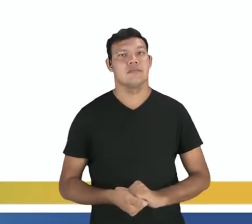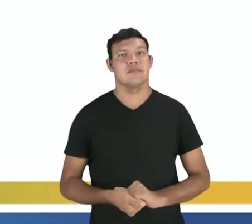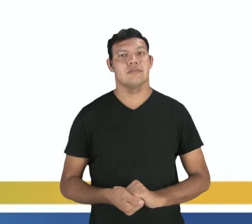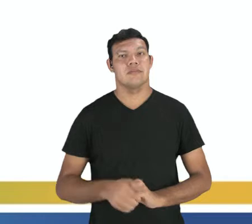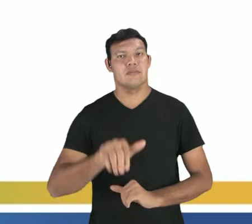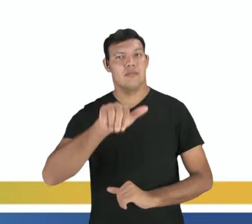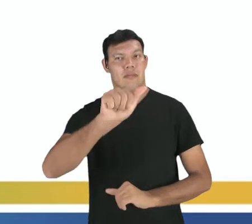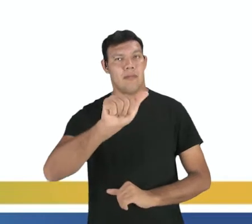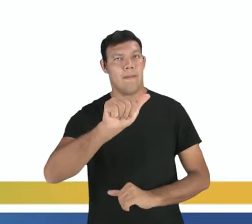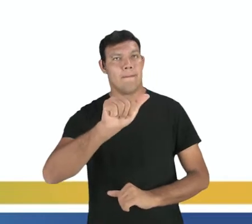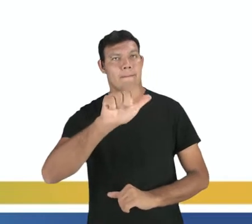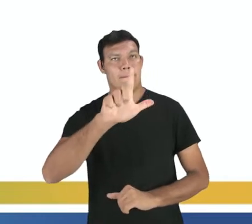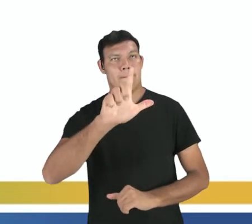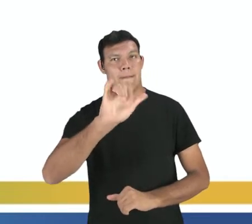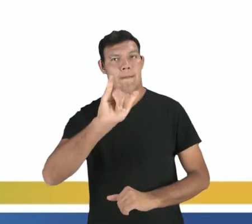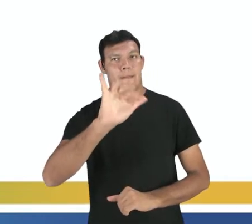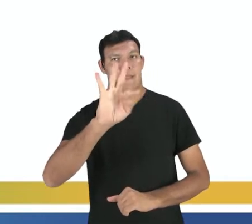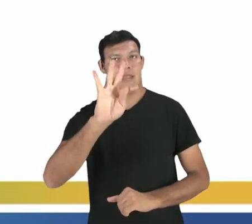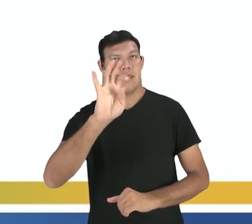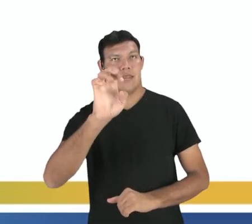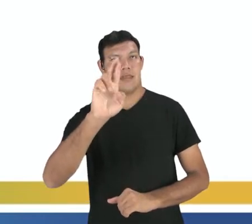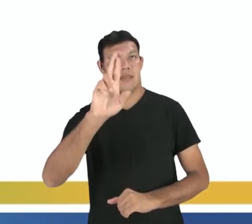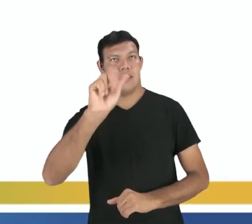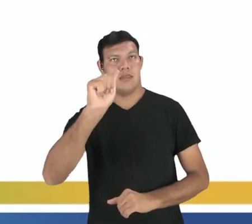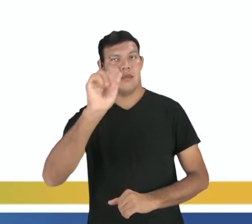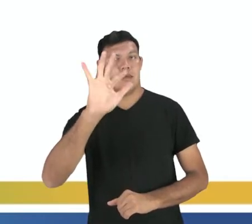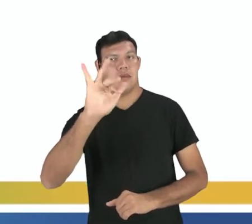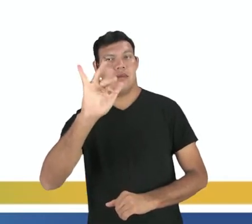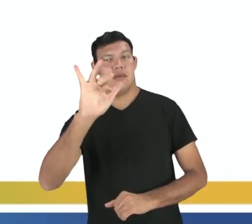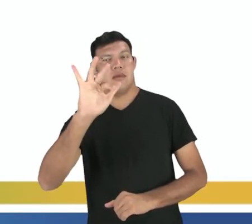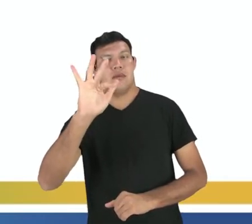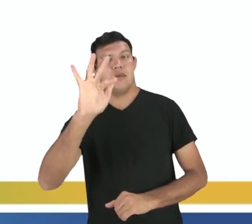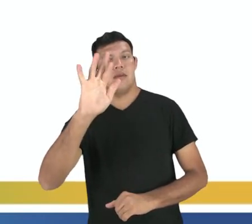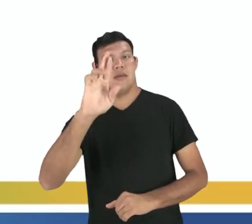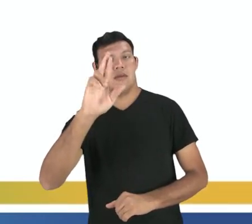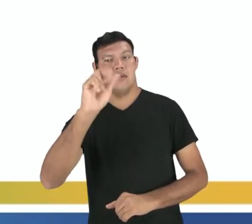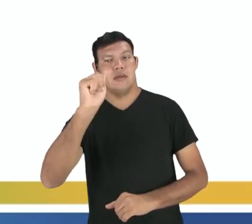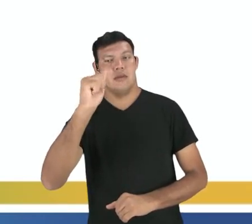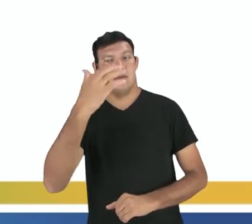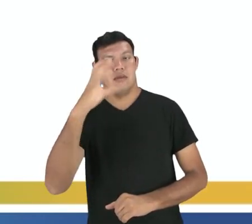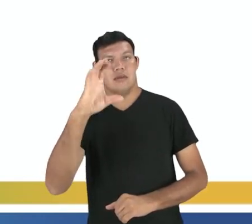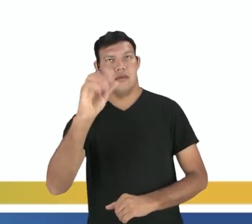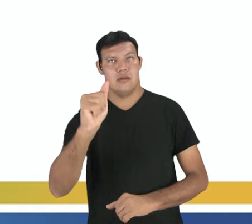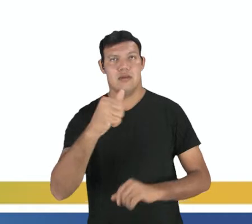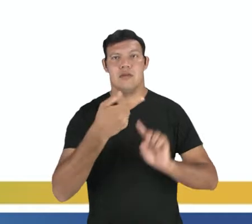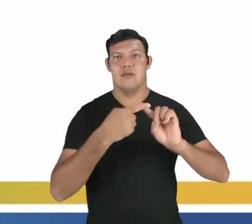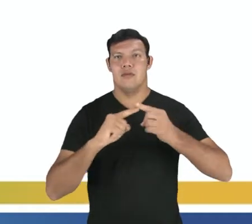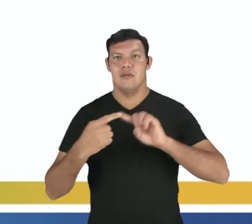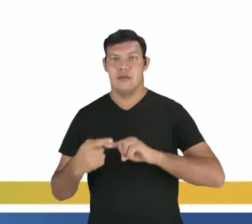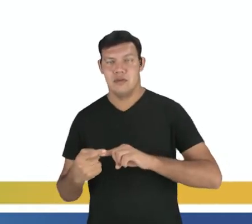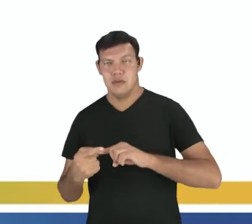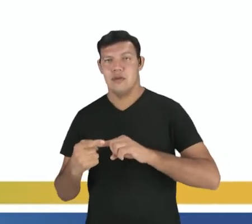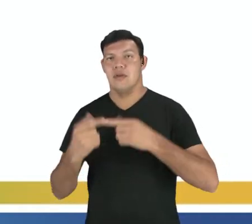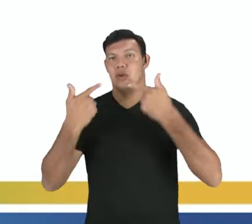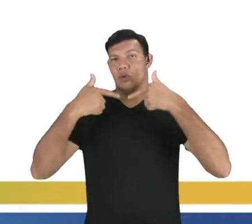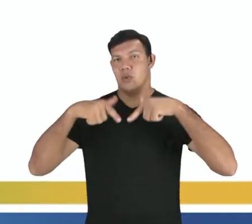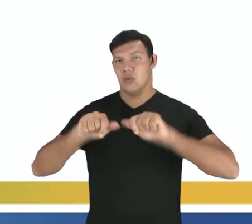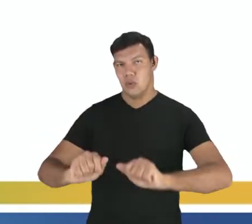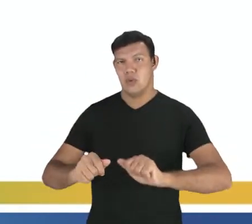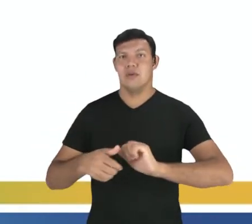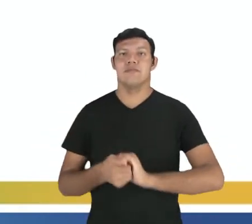A aliteração também é uma figura de linguagem que nós estudamos, que é caracterizada